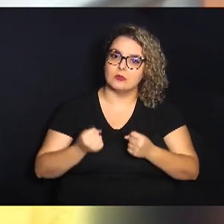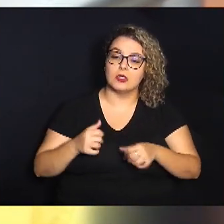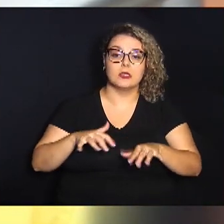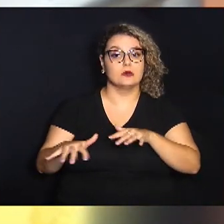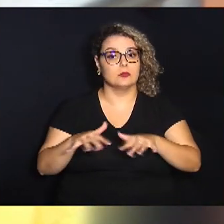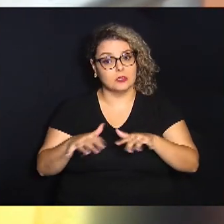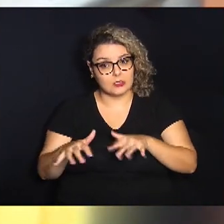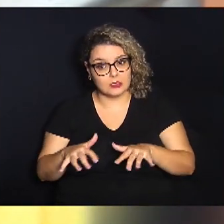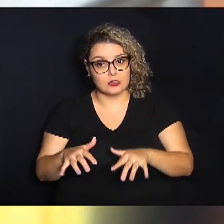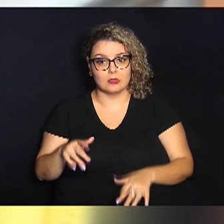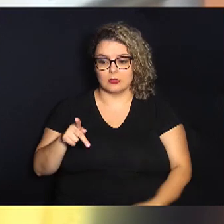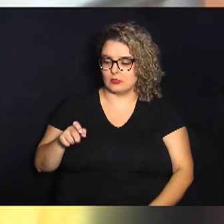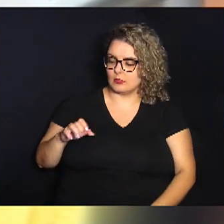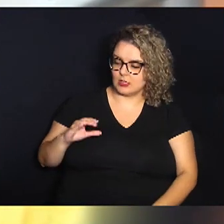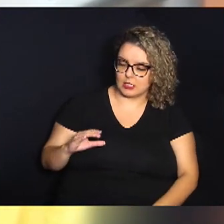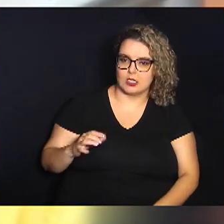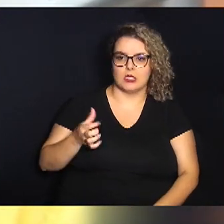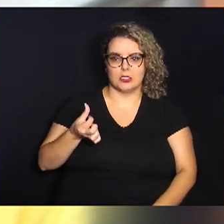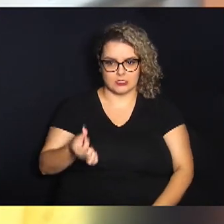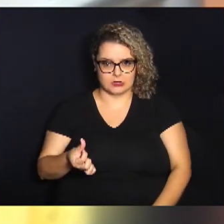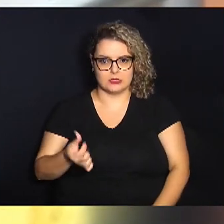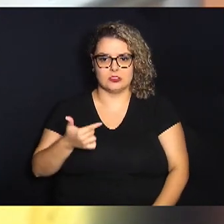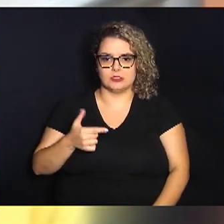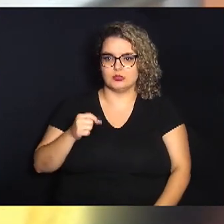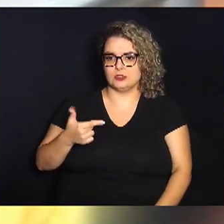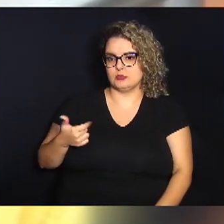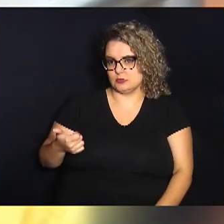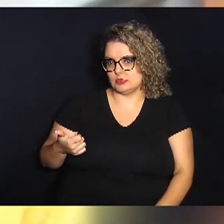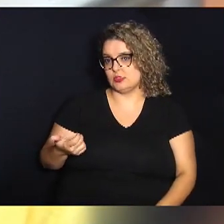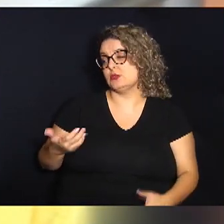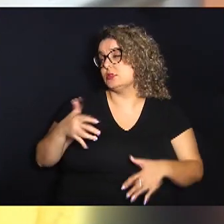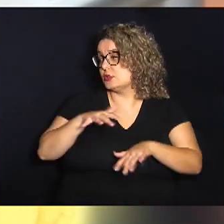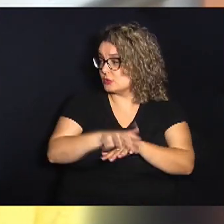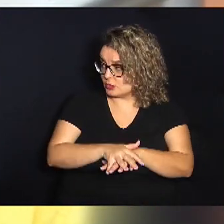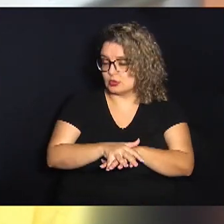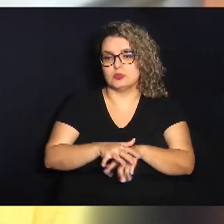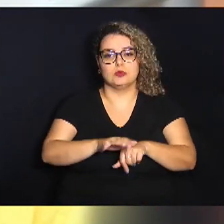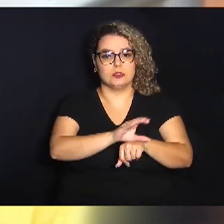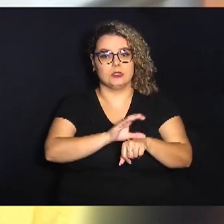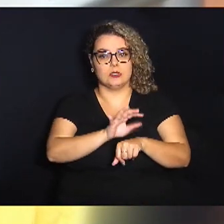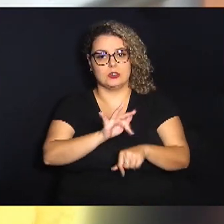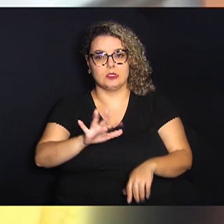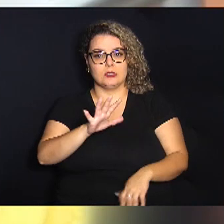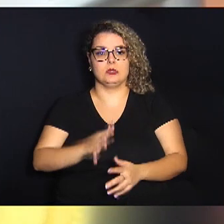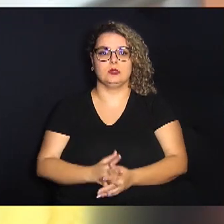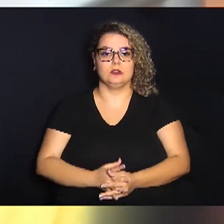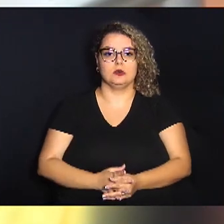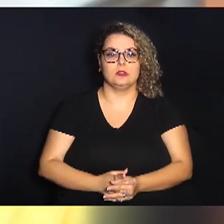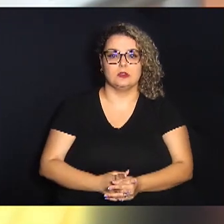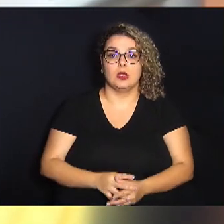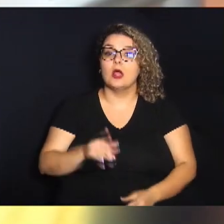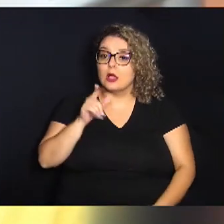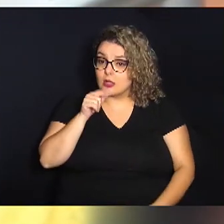movimento pela PEC 6, de 2021, que inclui na Constituição Federal a